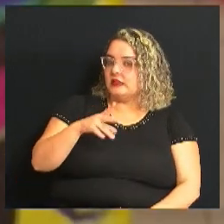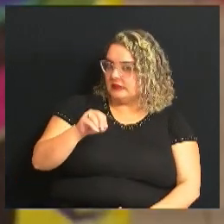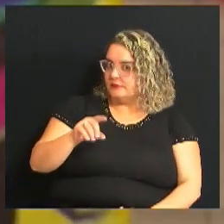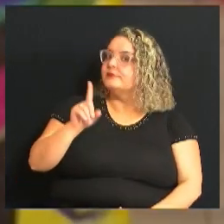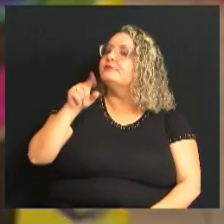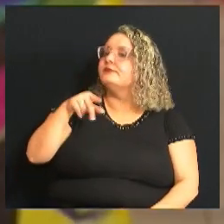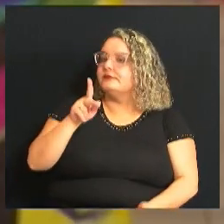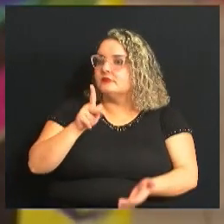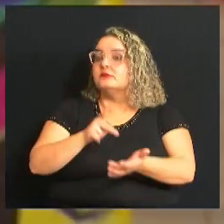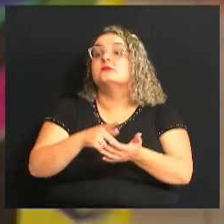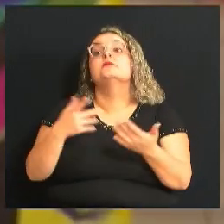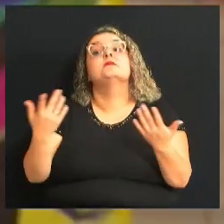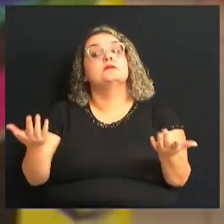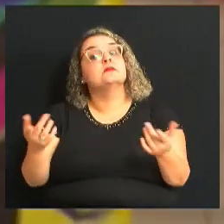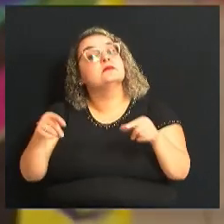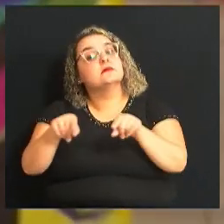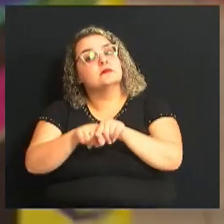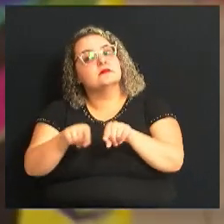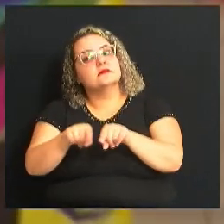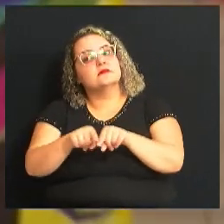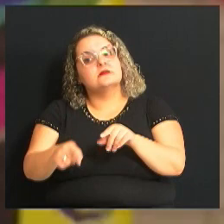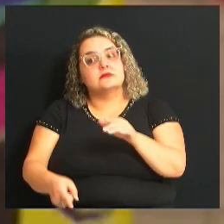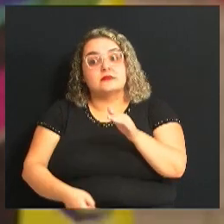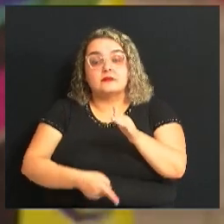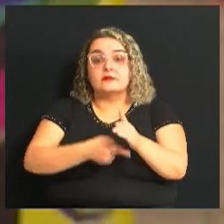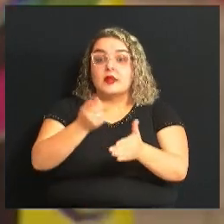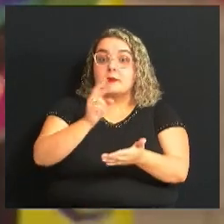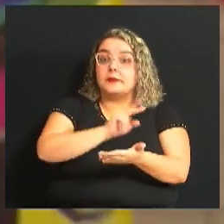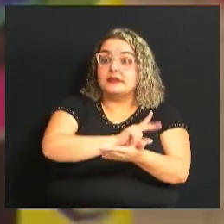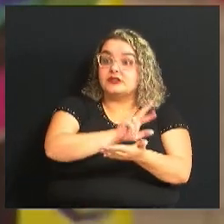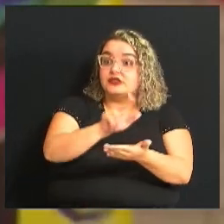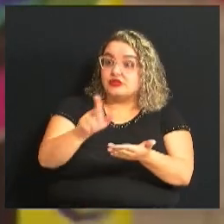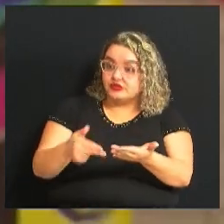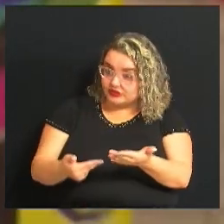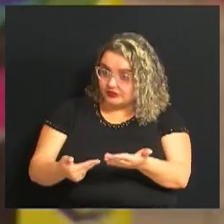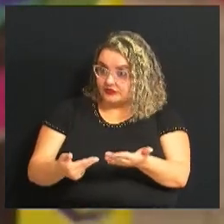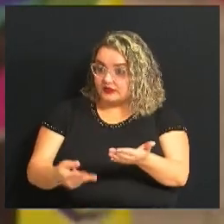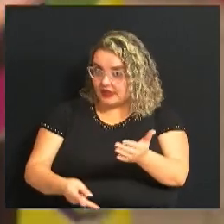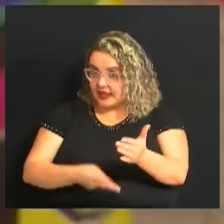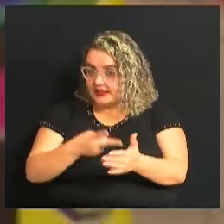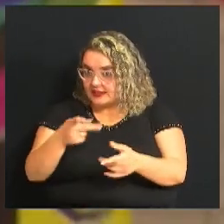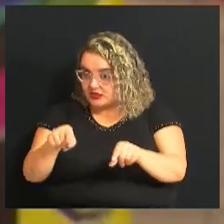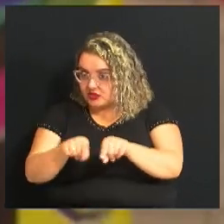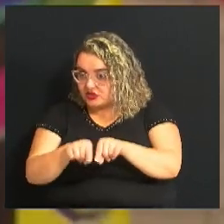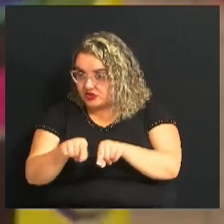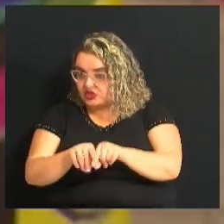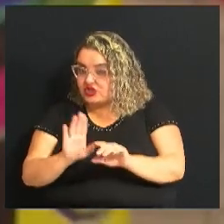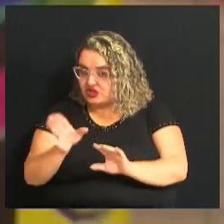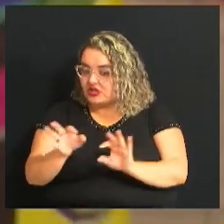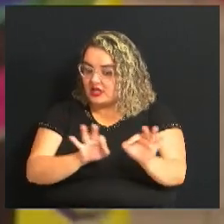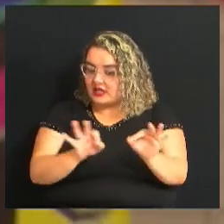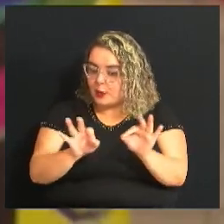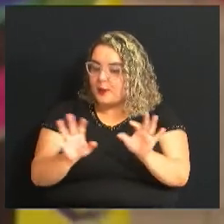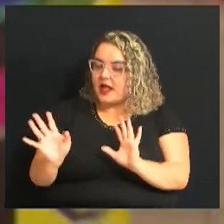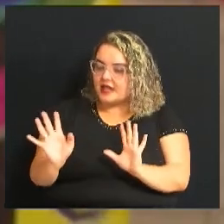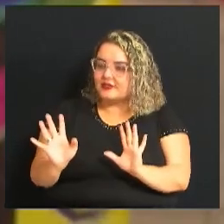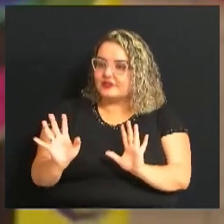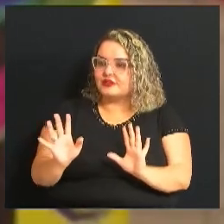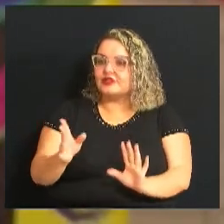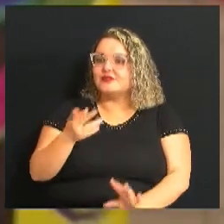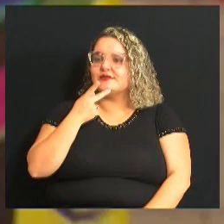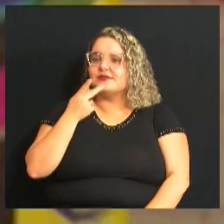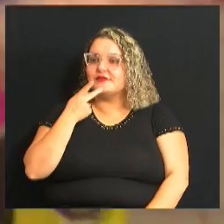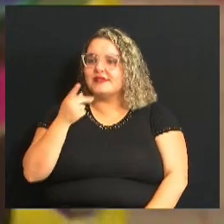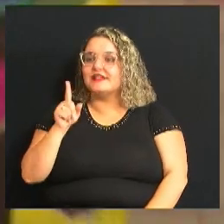só que é certamente a primeira de muitas. A segunda, inclusive, já está sendo planejada. A gente vai falar bastante